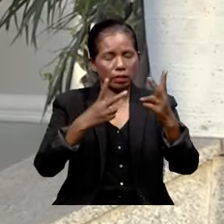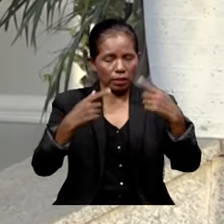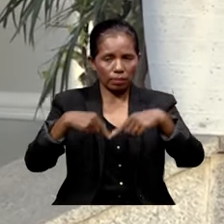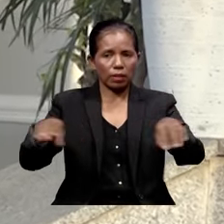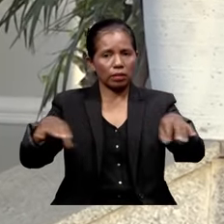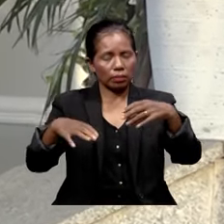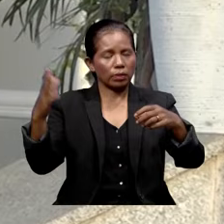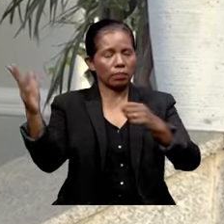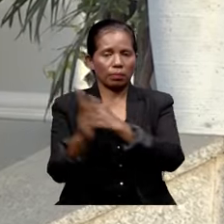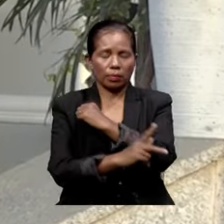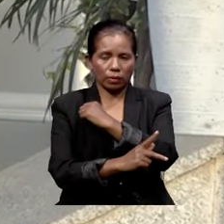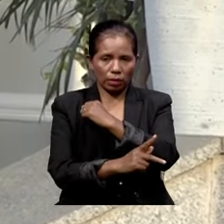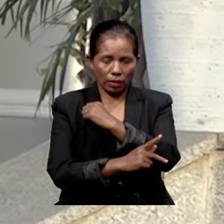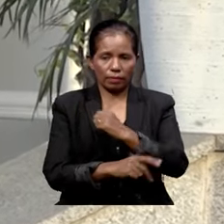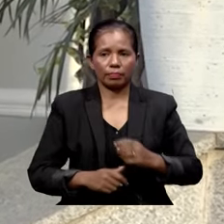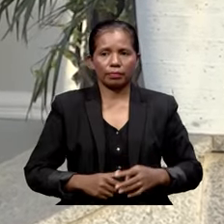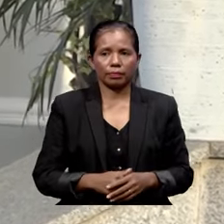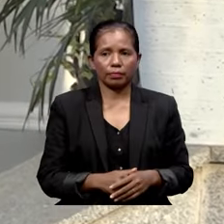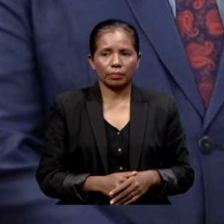ba Portugal quase semana ida.